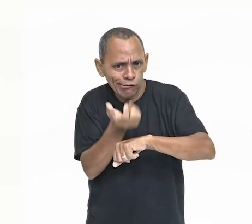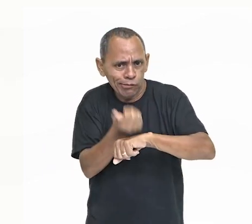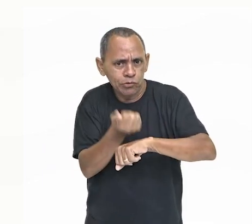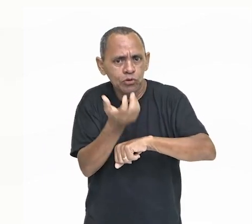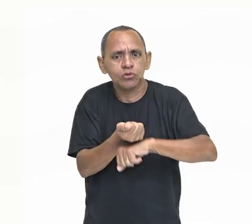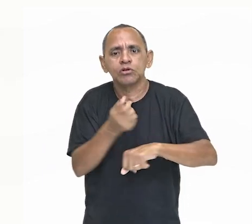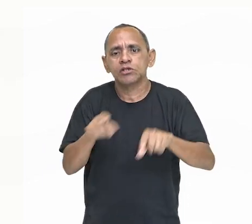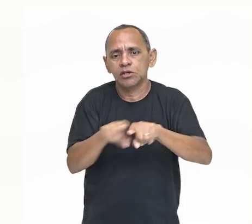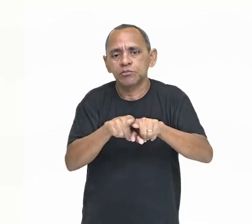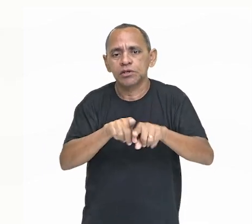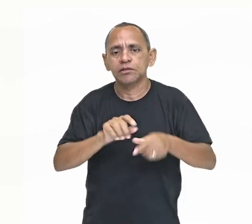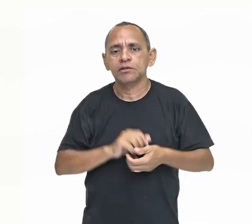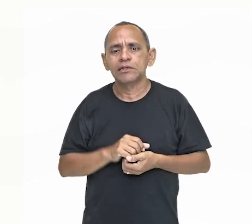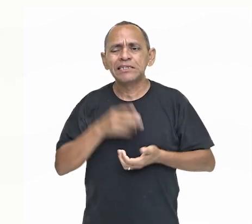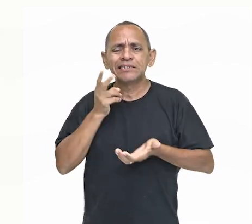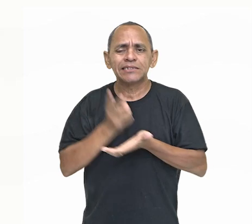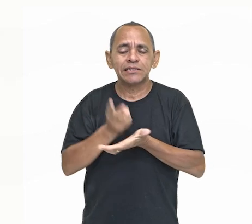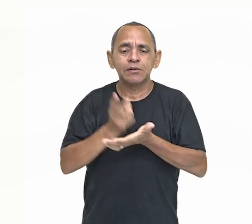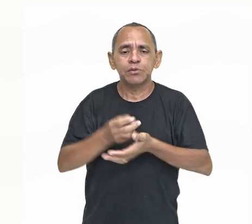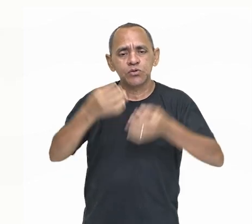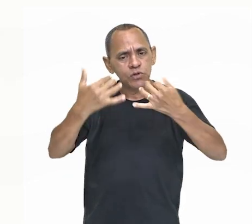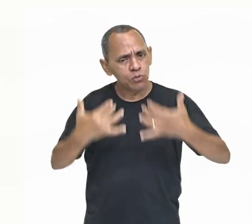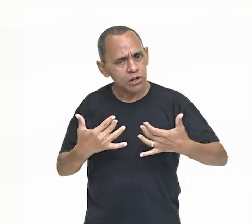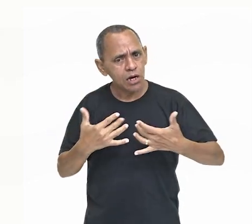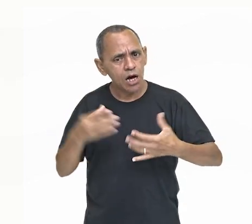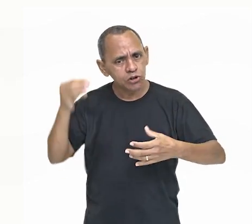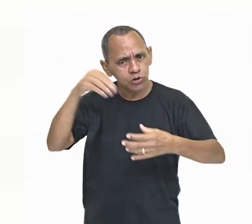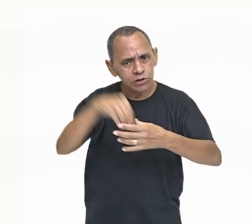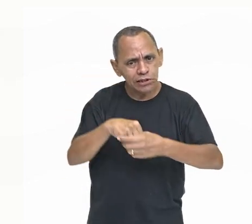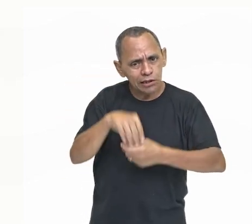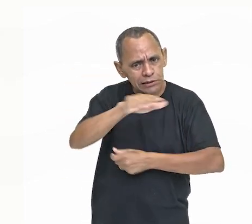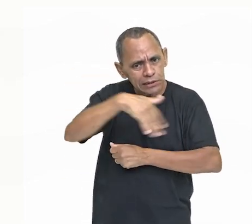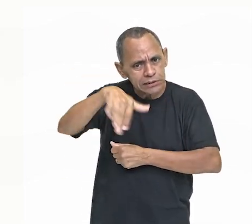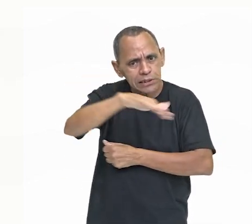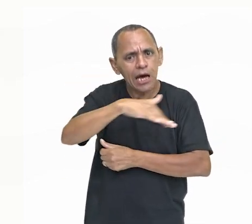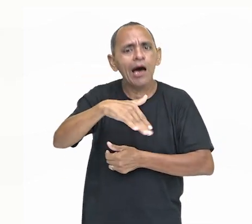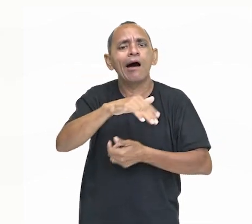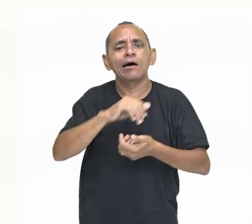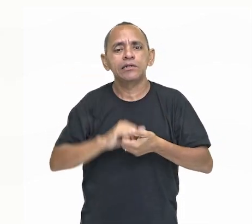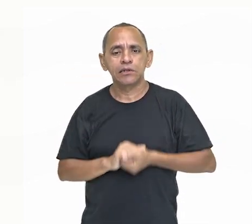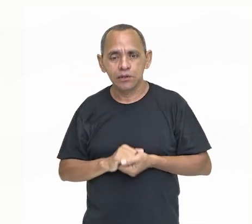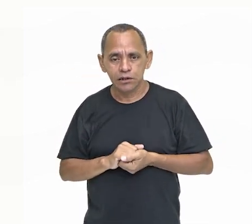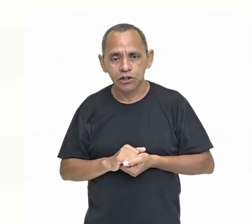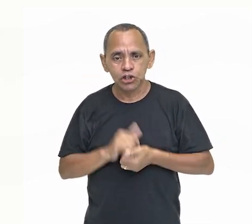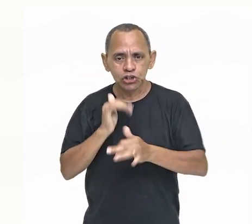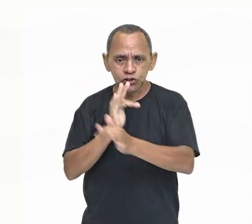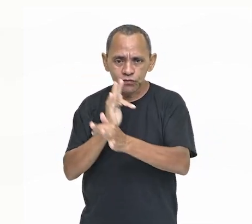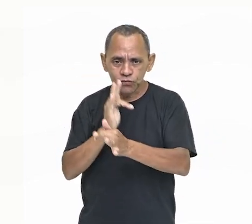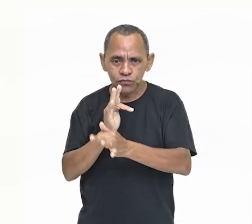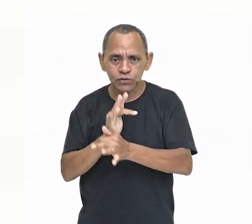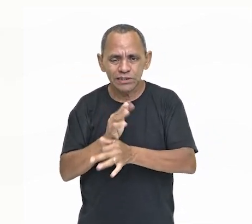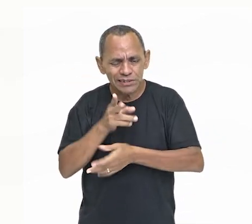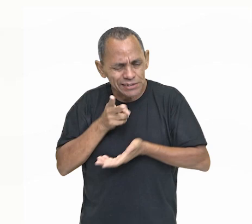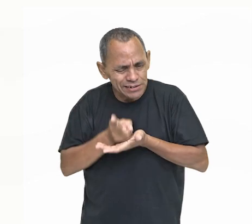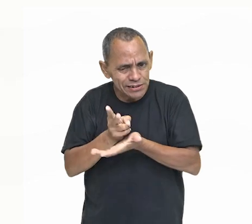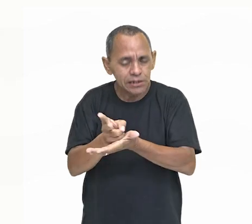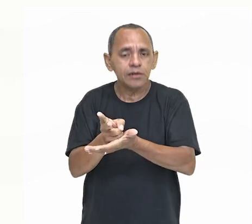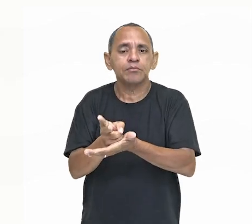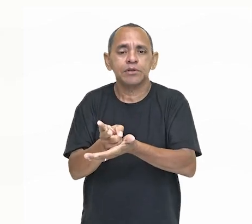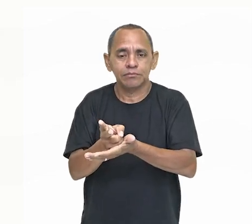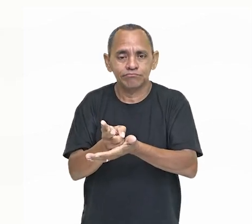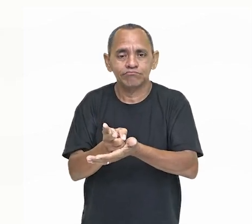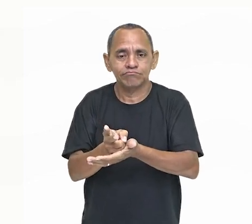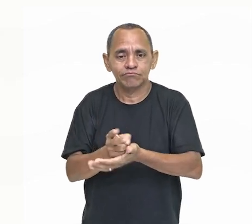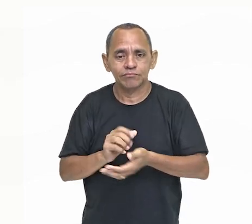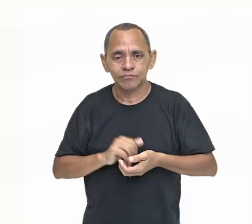se falar, pessoal, toda vez que se falar de um receptor, você tem que lembrar sempre,